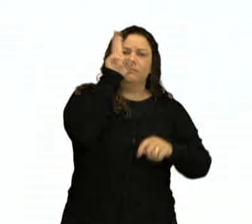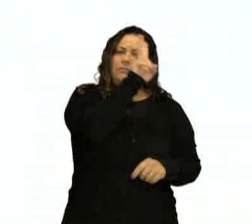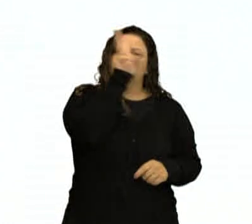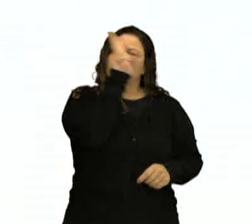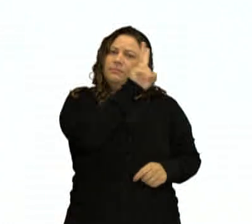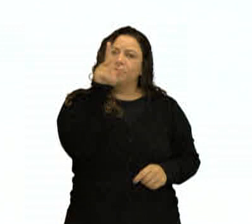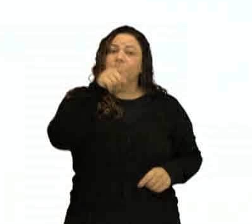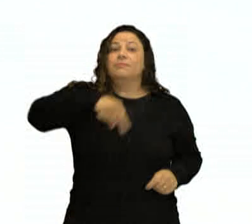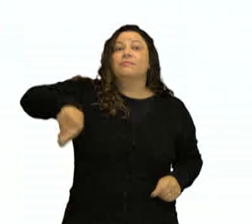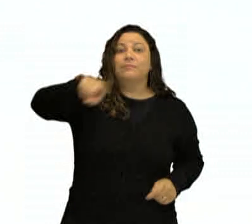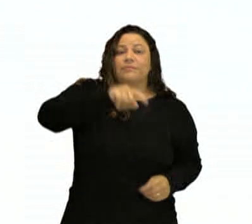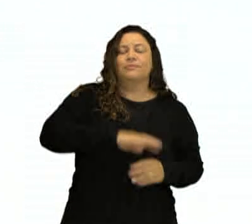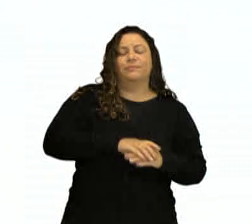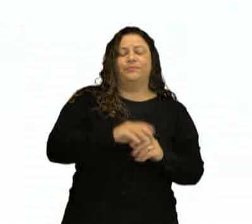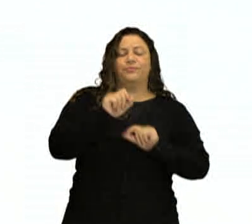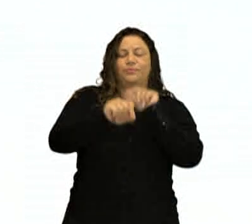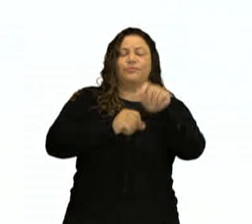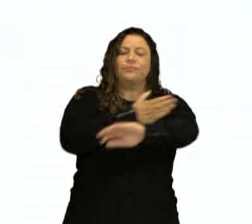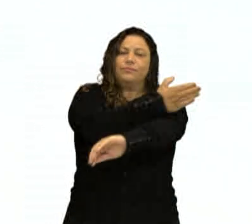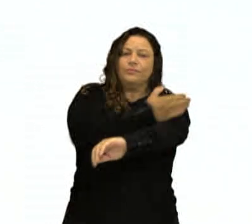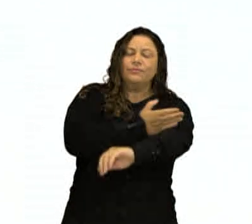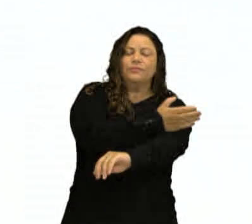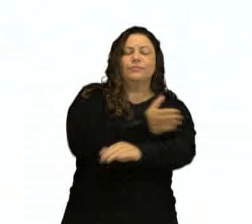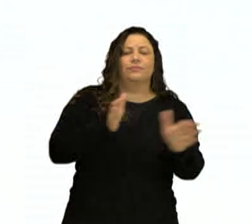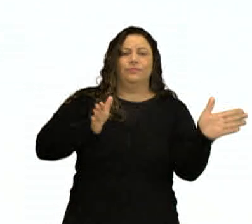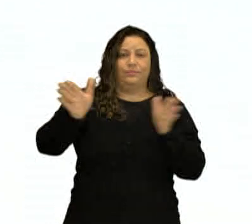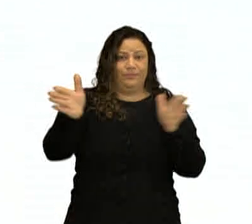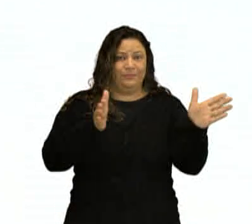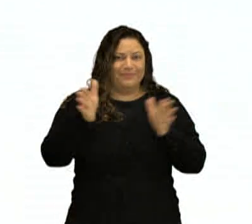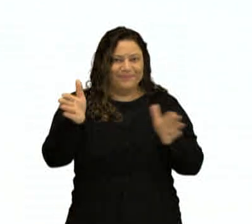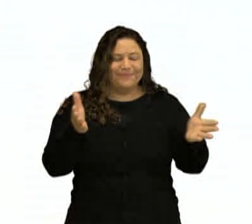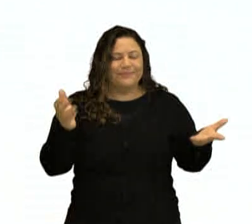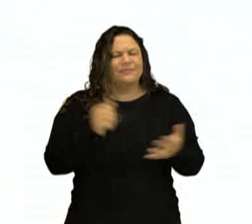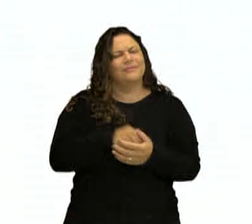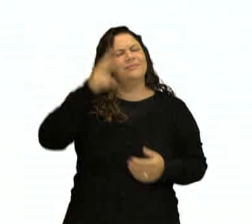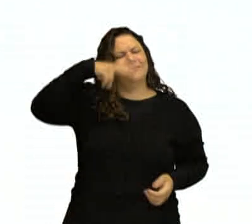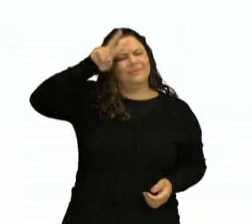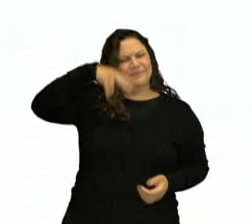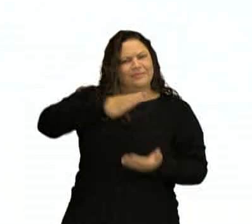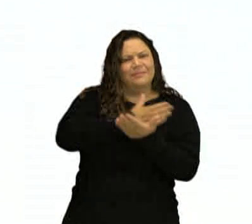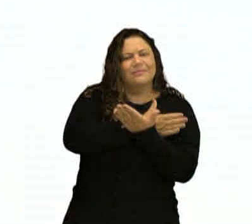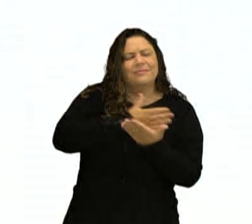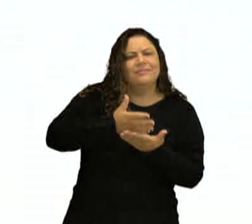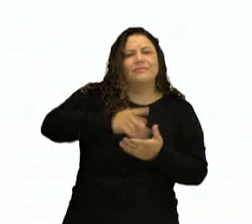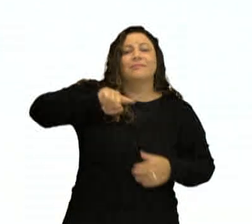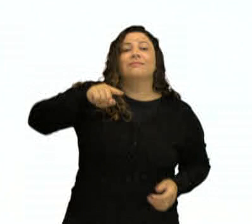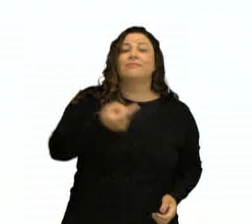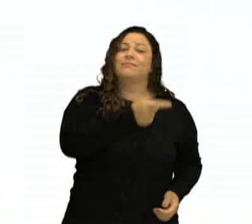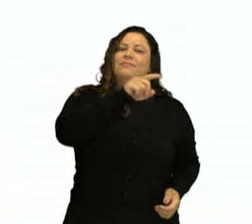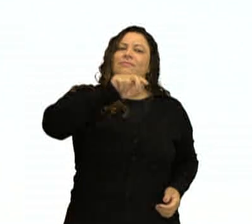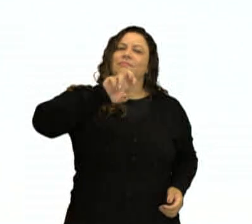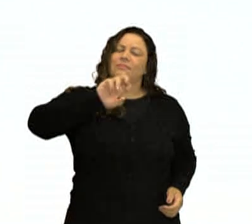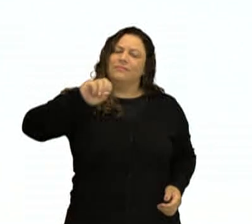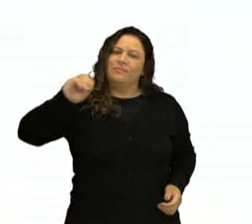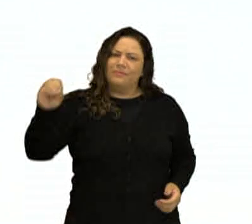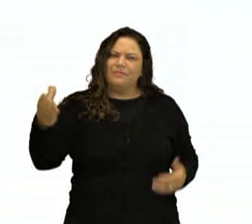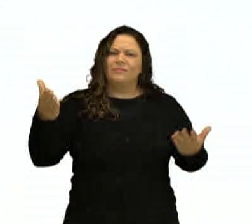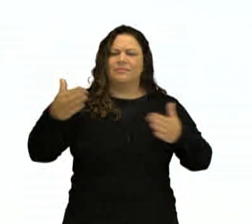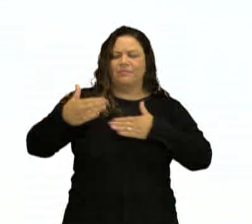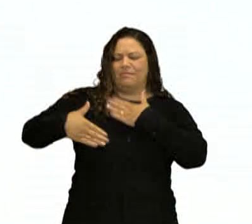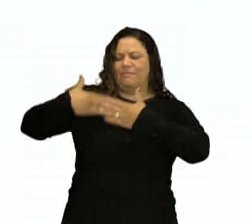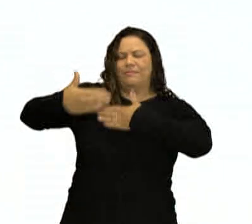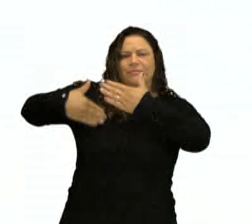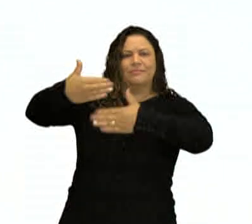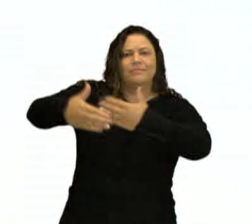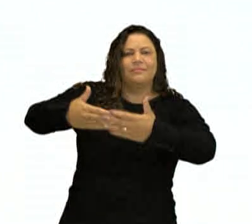durante a Idade Média, durante esse período da Idade Média, lembra que aquele período que começou por volta dos anos 500 e vai se estender